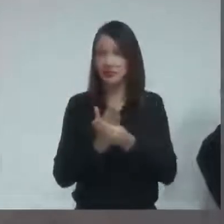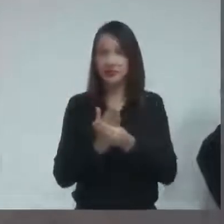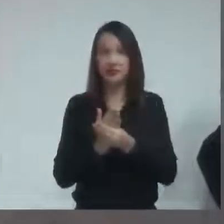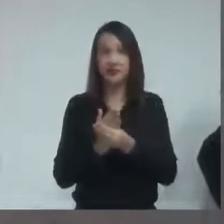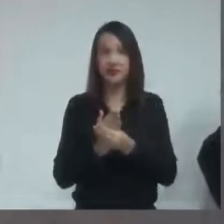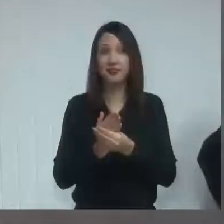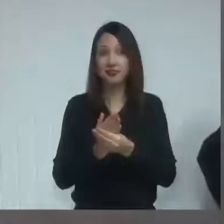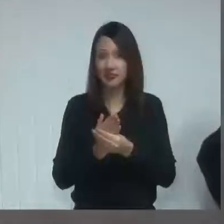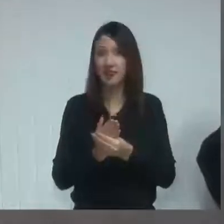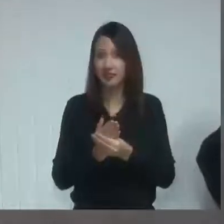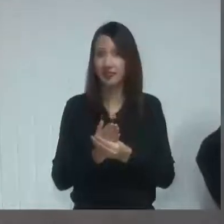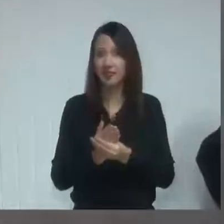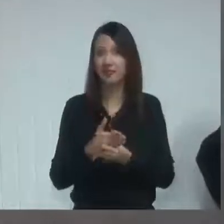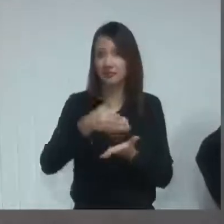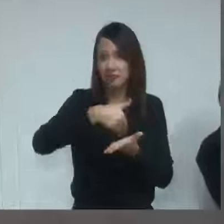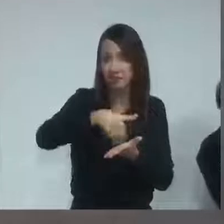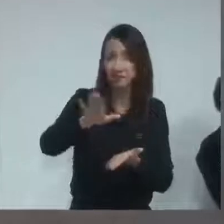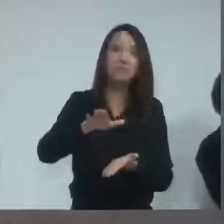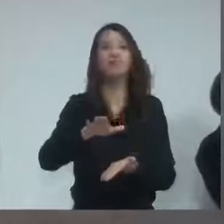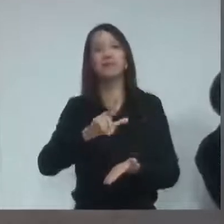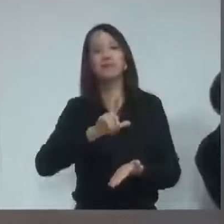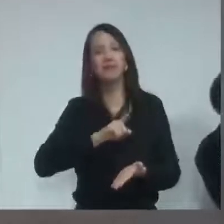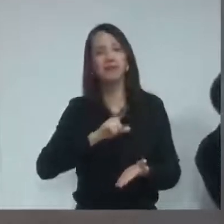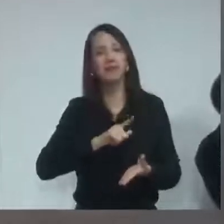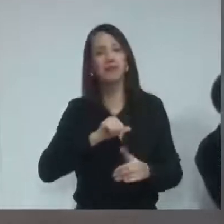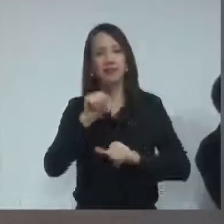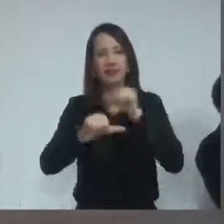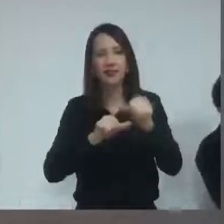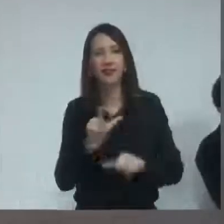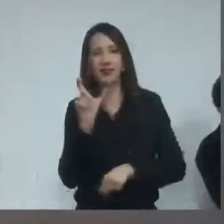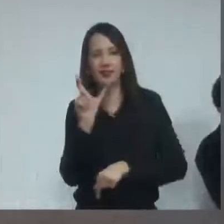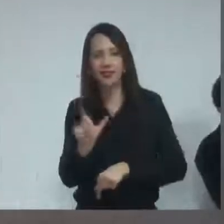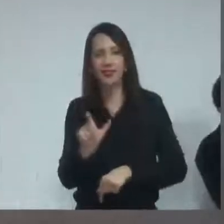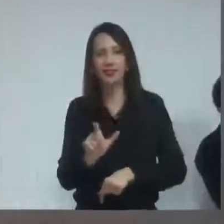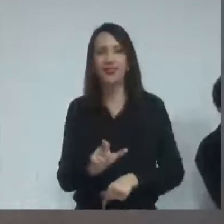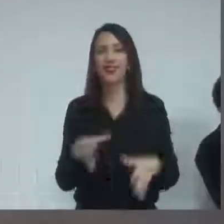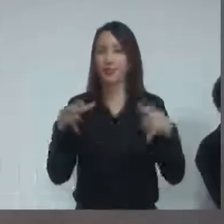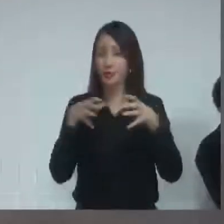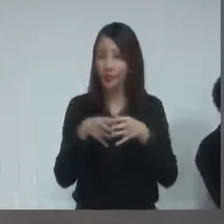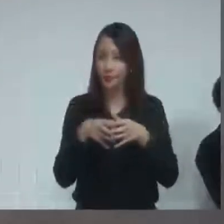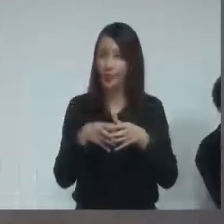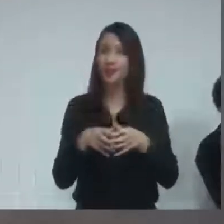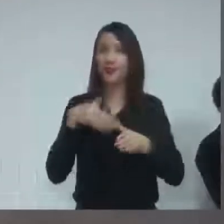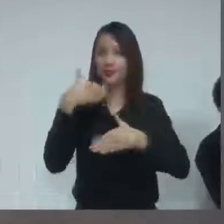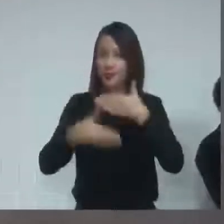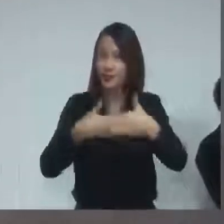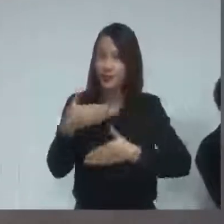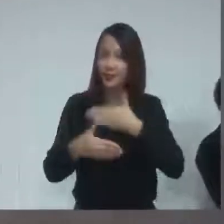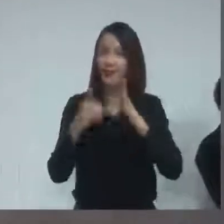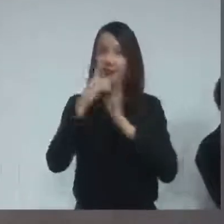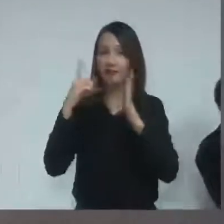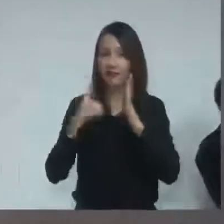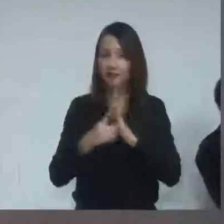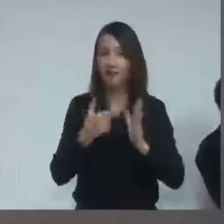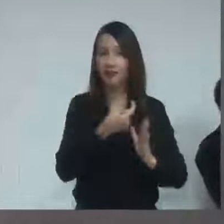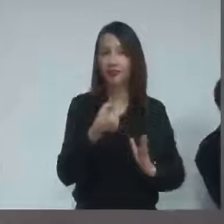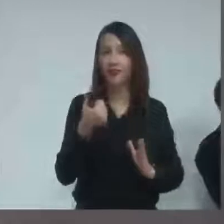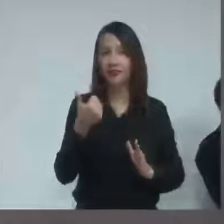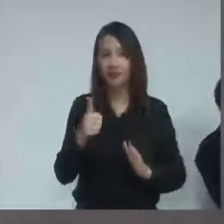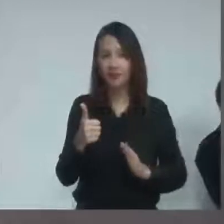impeachment do prefeito municipal. Quer trocar a palavra? É o processo de comissão processante previsto no Decreto-Lei de 201